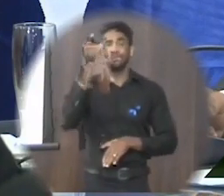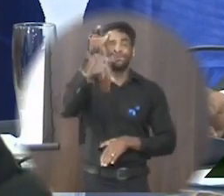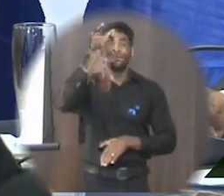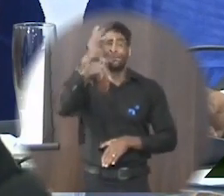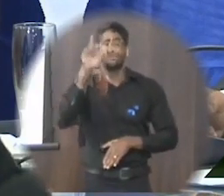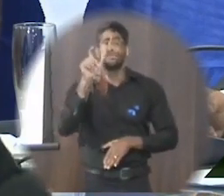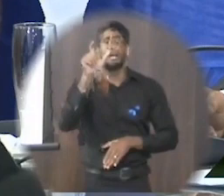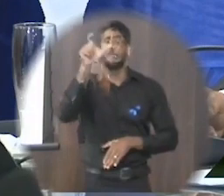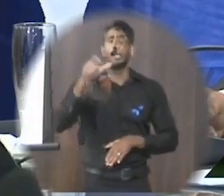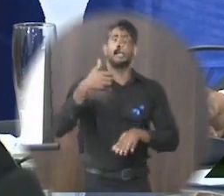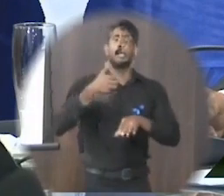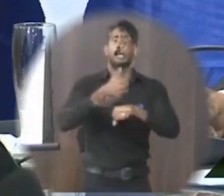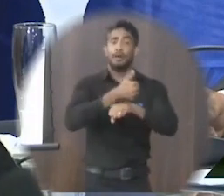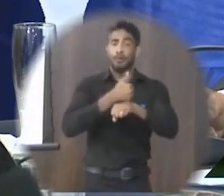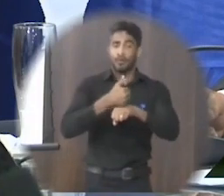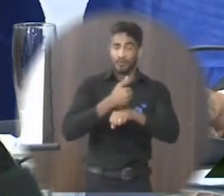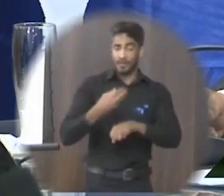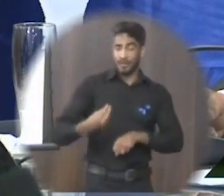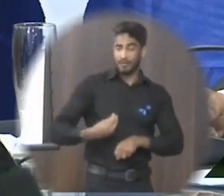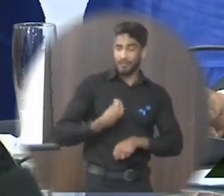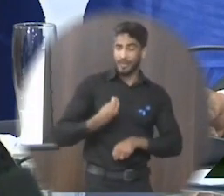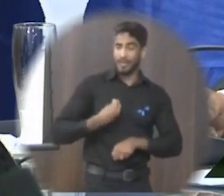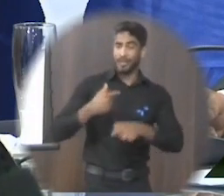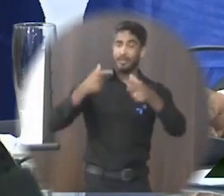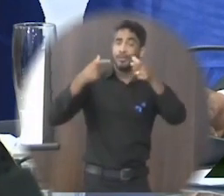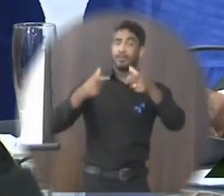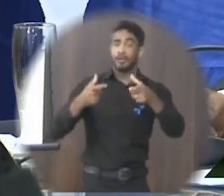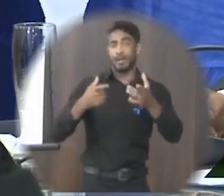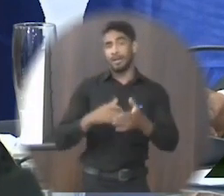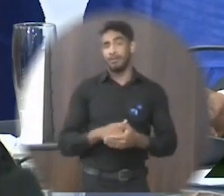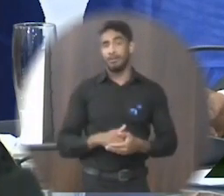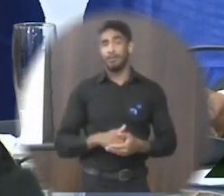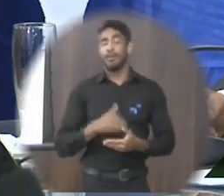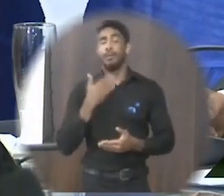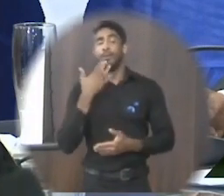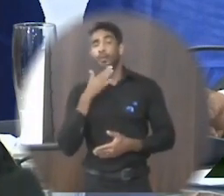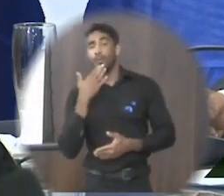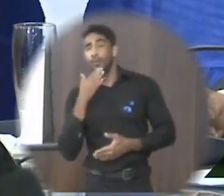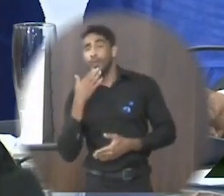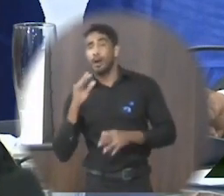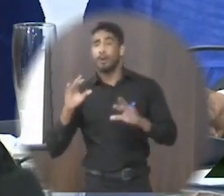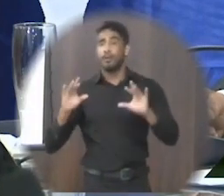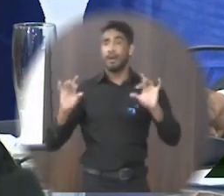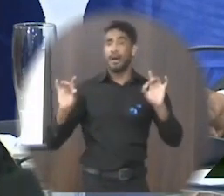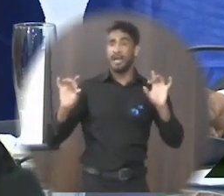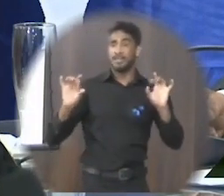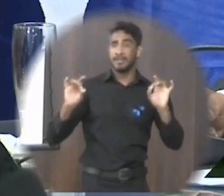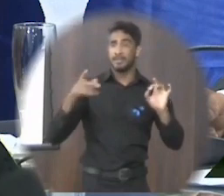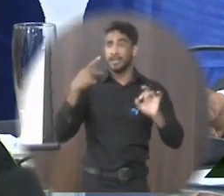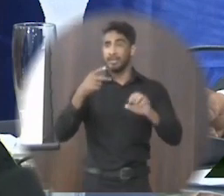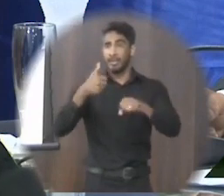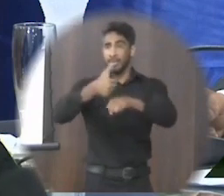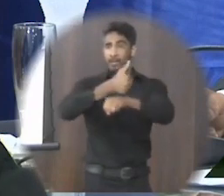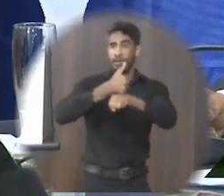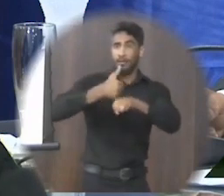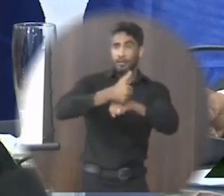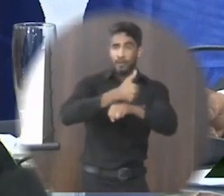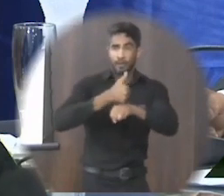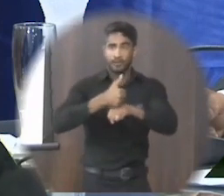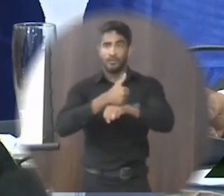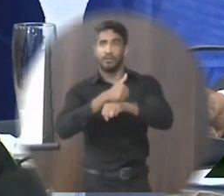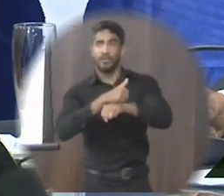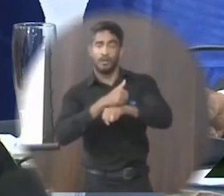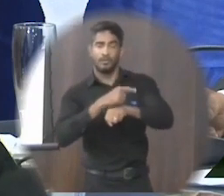é o profissional que está naquele momento, qual é a especialidade daquele profissional, onde refiro